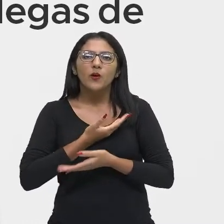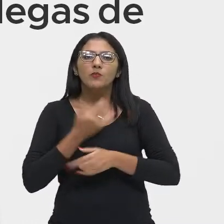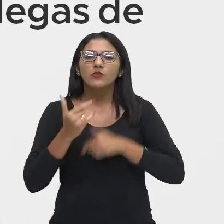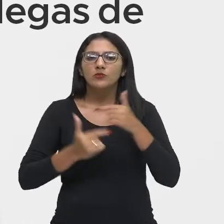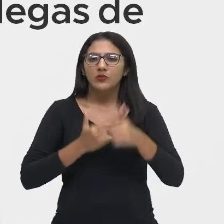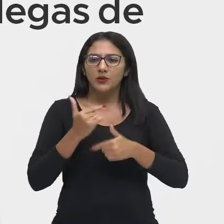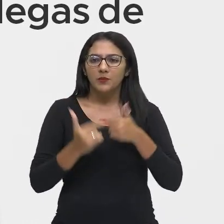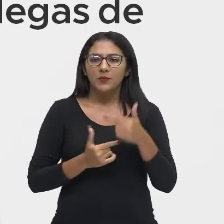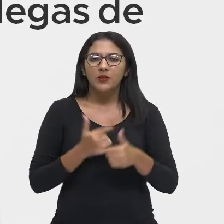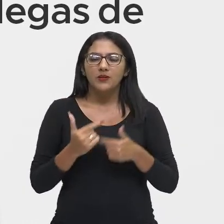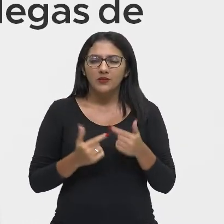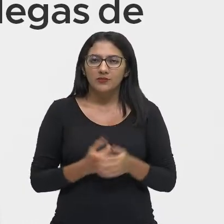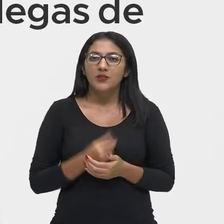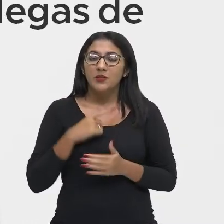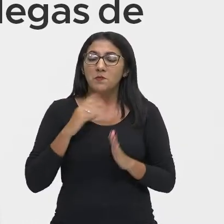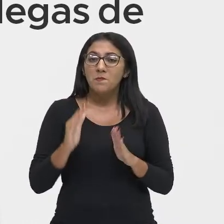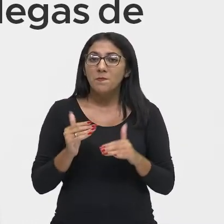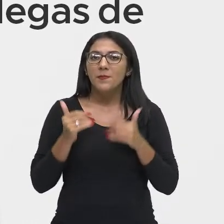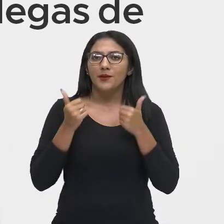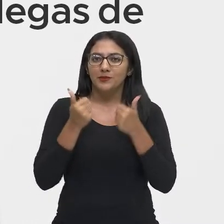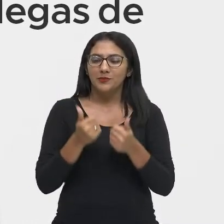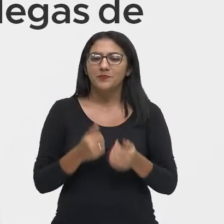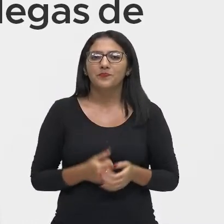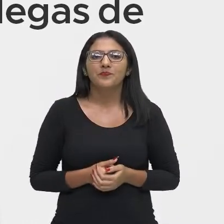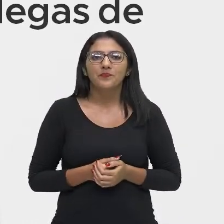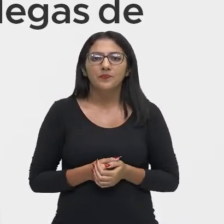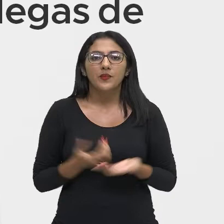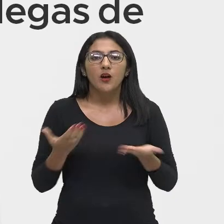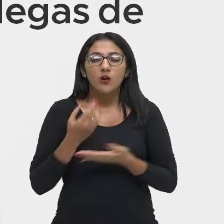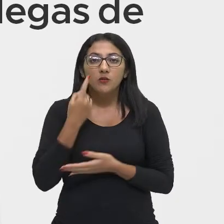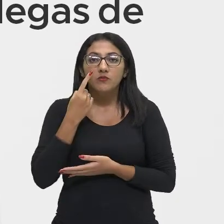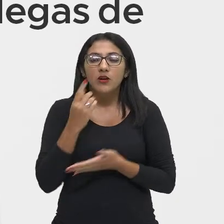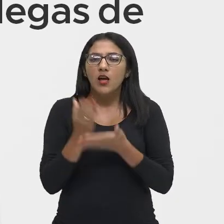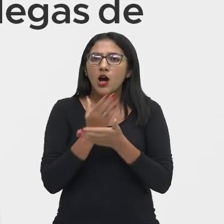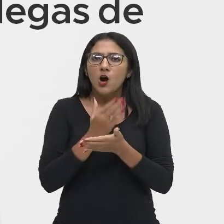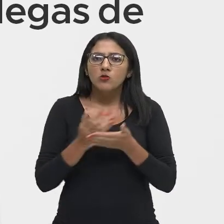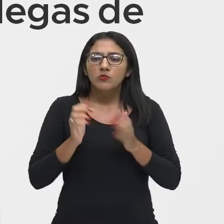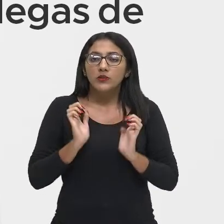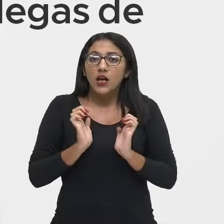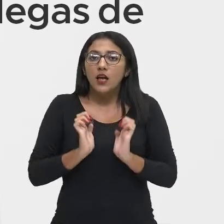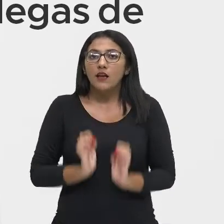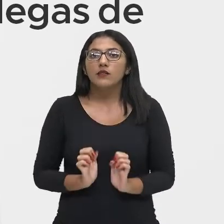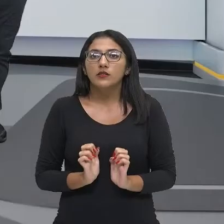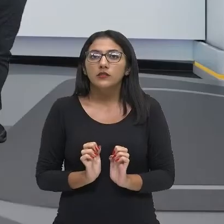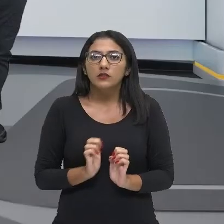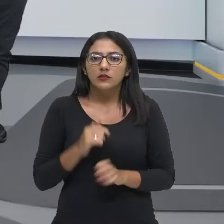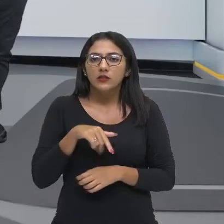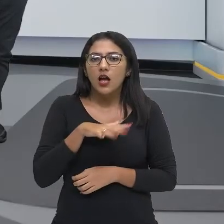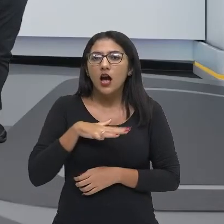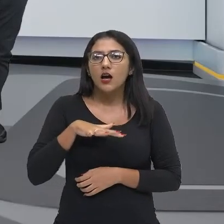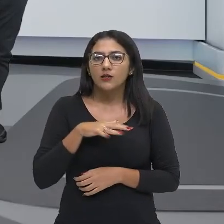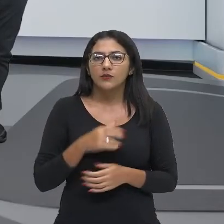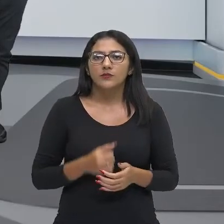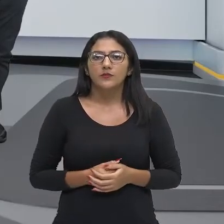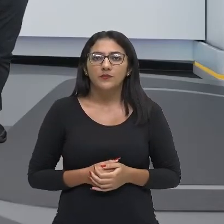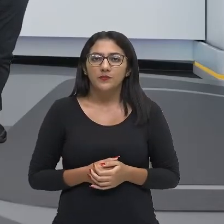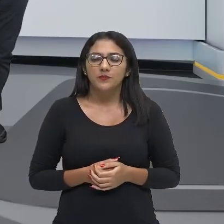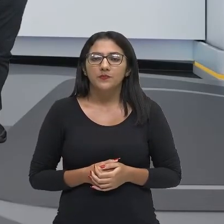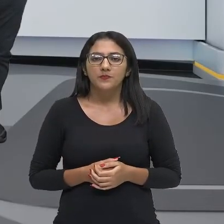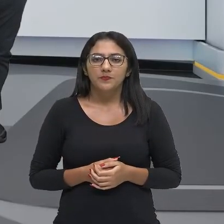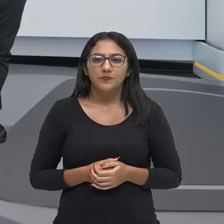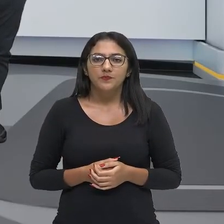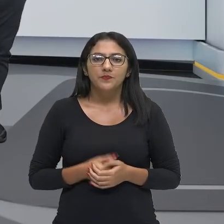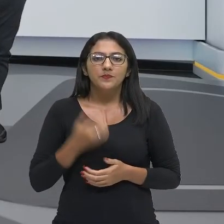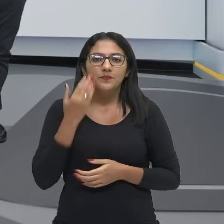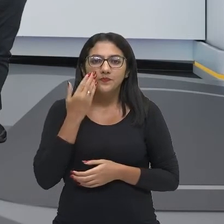trabalho flui melhor, né? Então vamos ver umas dicas de netiqueta dentro da nossa empresa. Vamos lá, a tarrafa